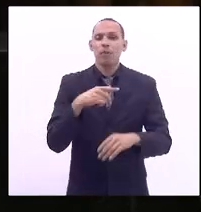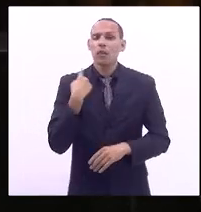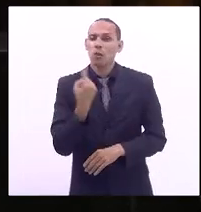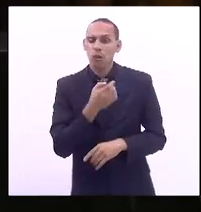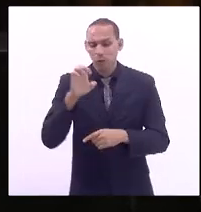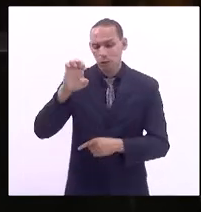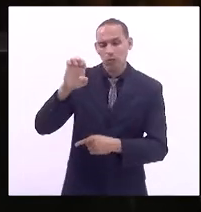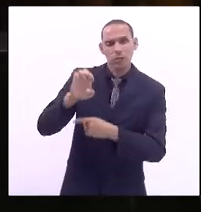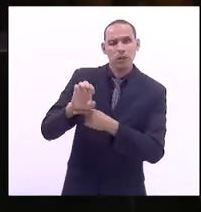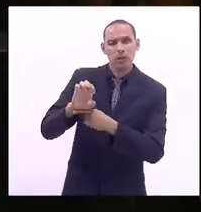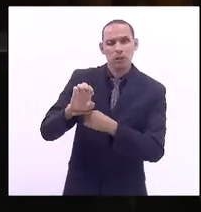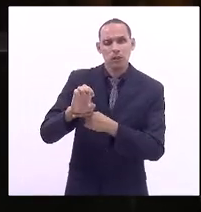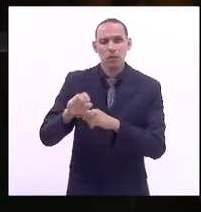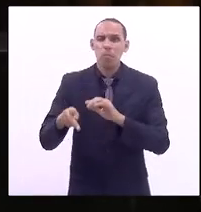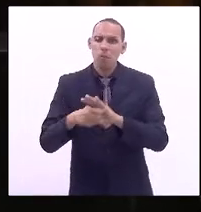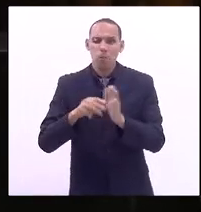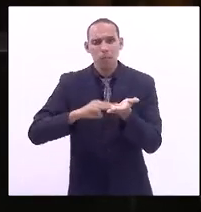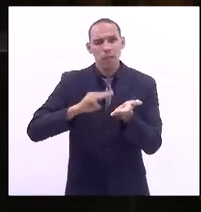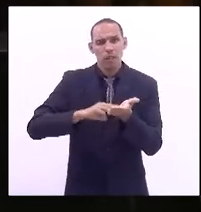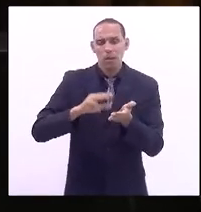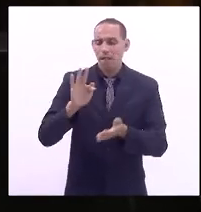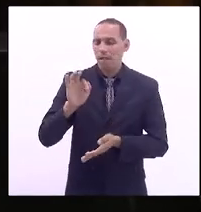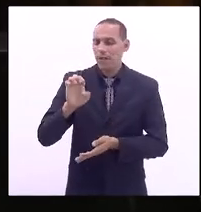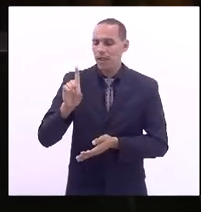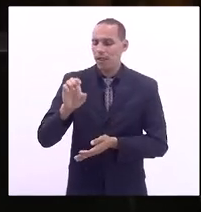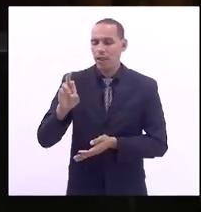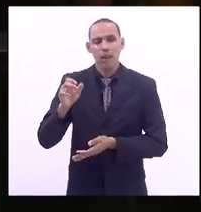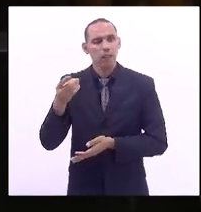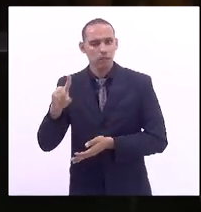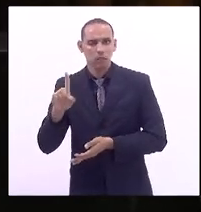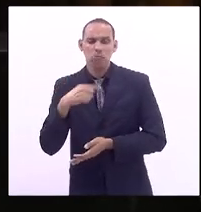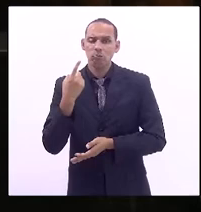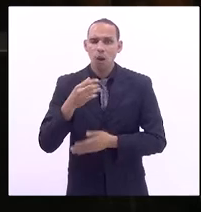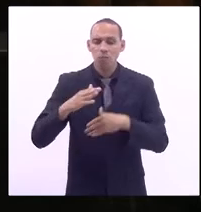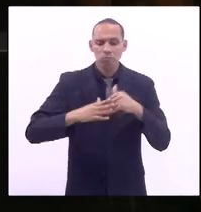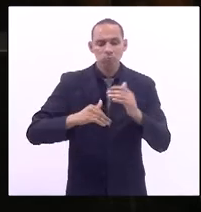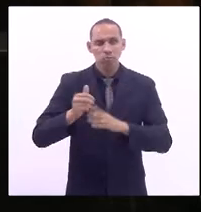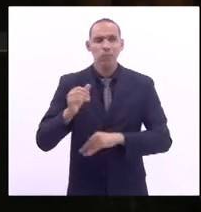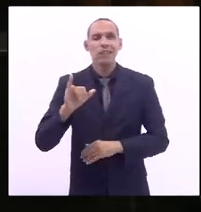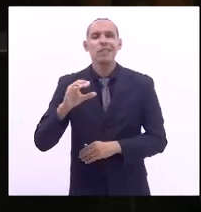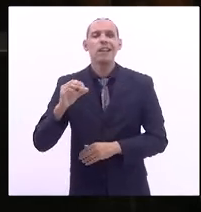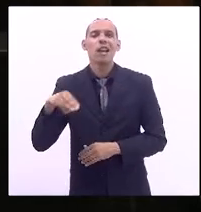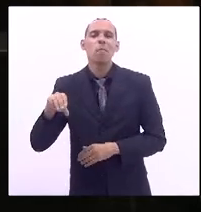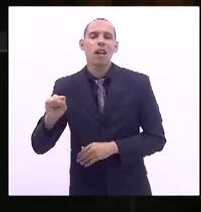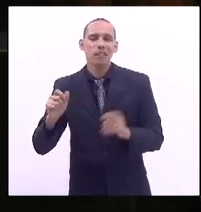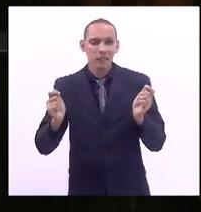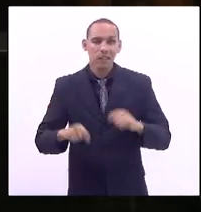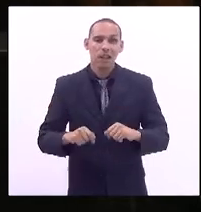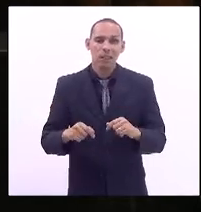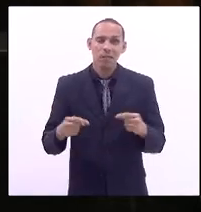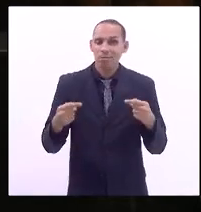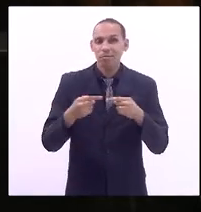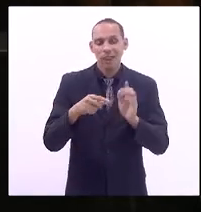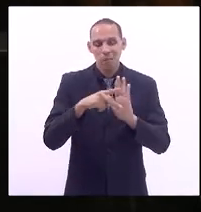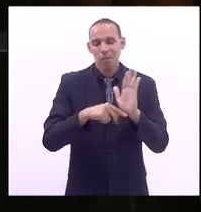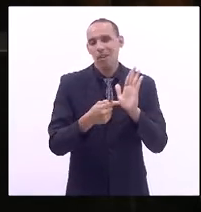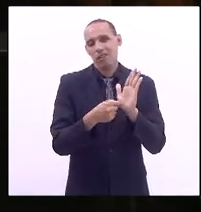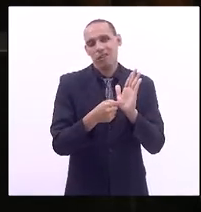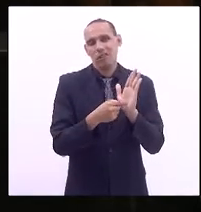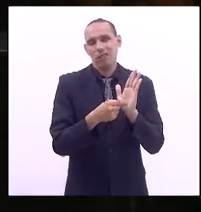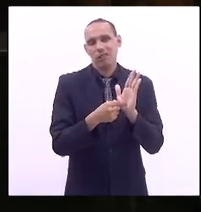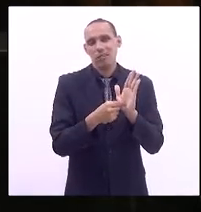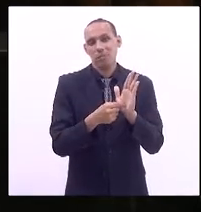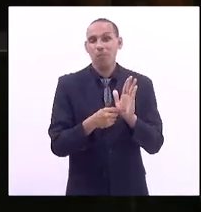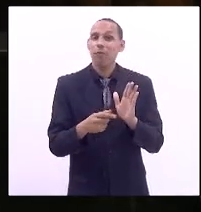estado-membro da Federação temos competência para legislar sobre ICMS E é isso que se trata esse projeto